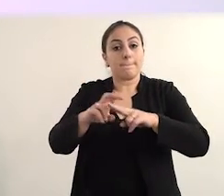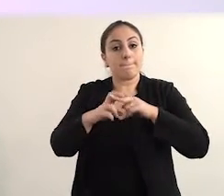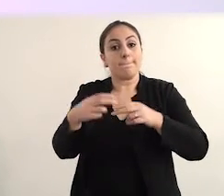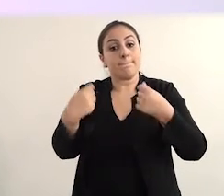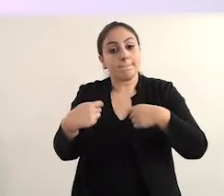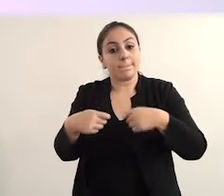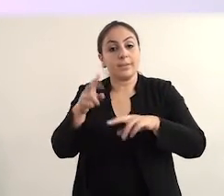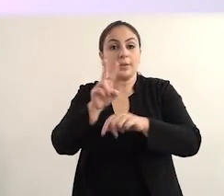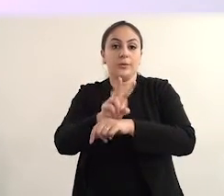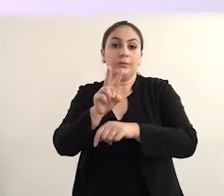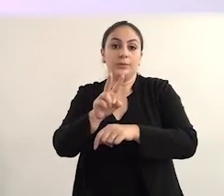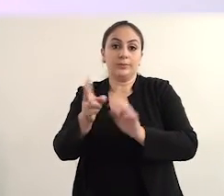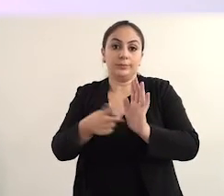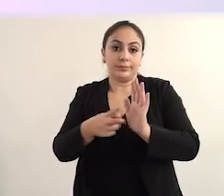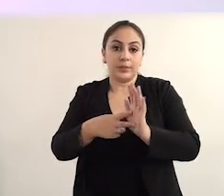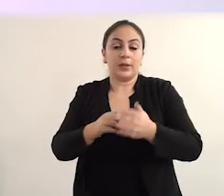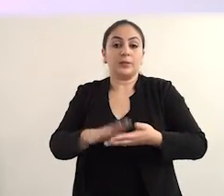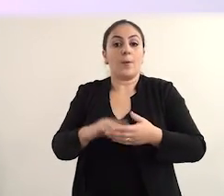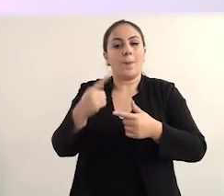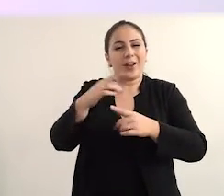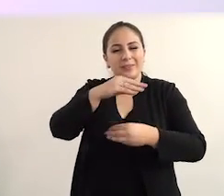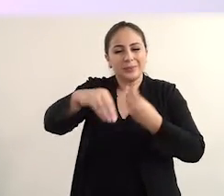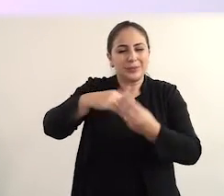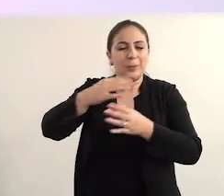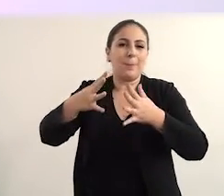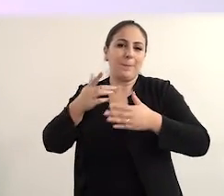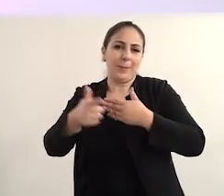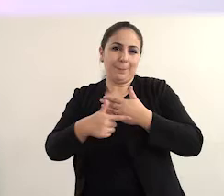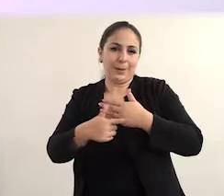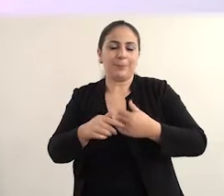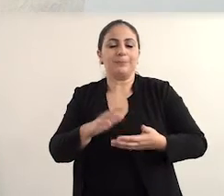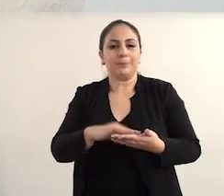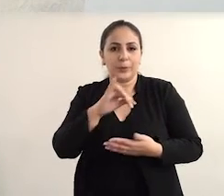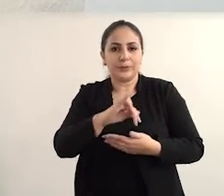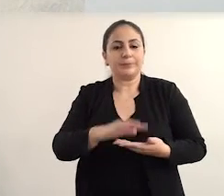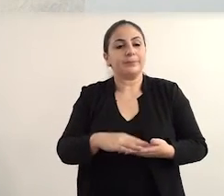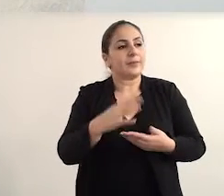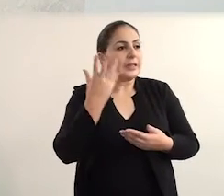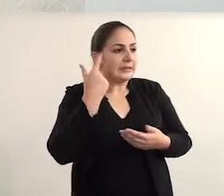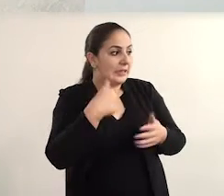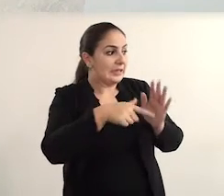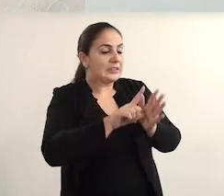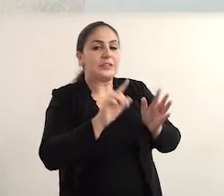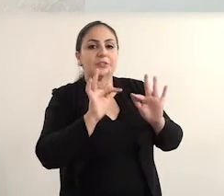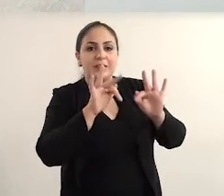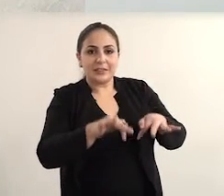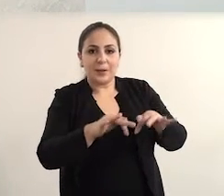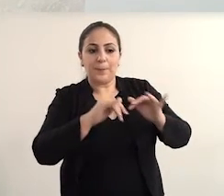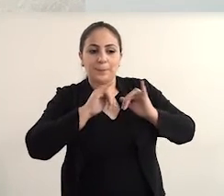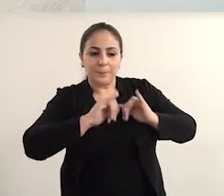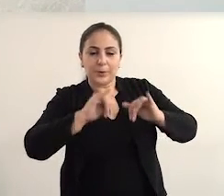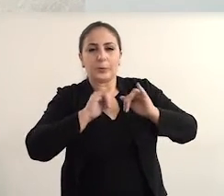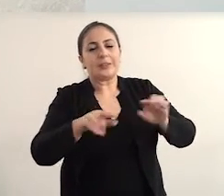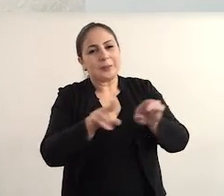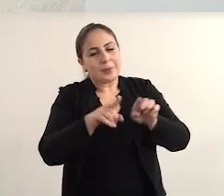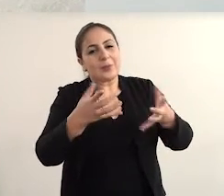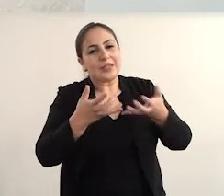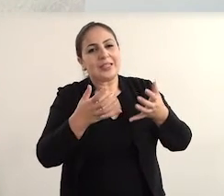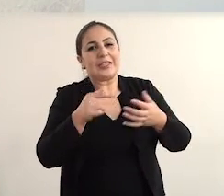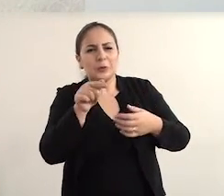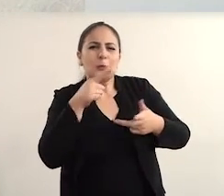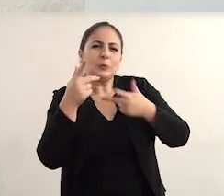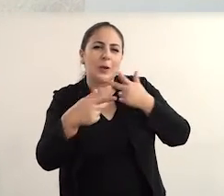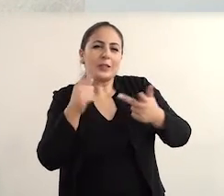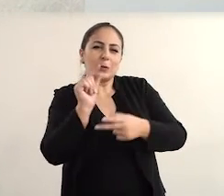precisa cuidar, porque senão se mistura mesmo os papéis. Claro, bem importante. André, antes da gente encerrar o programa, eu também gostaria que